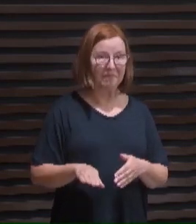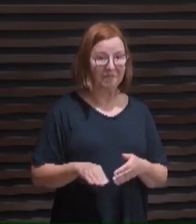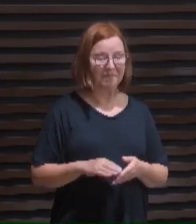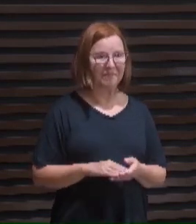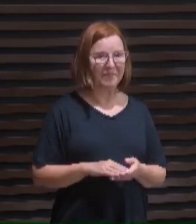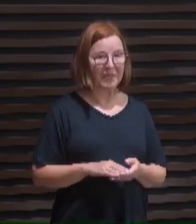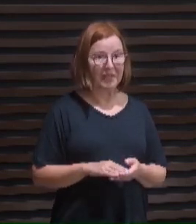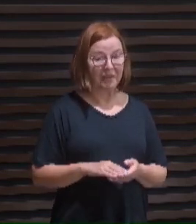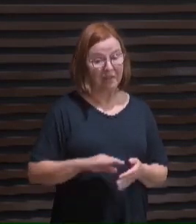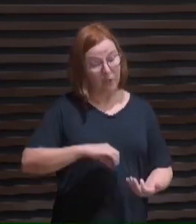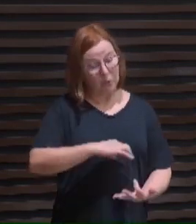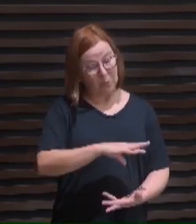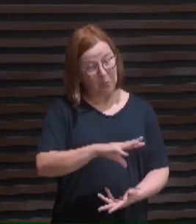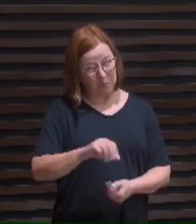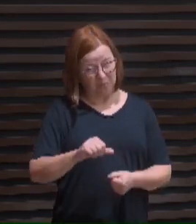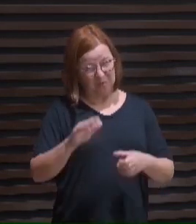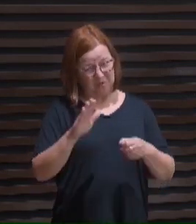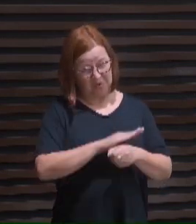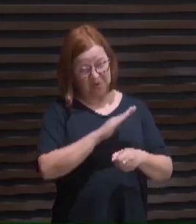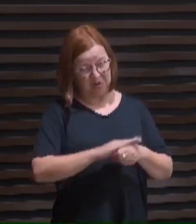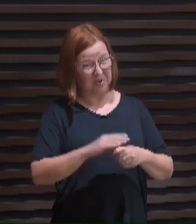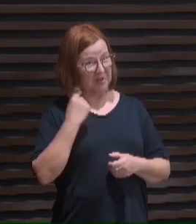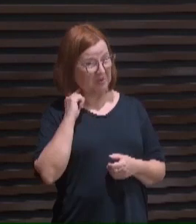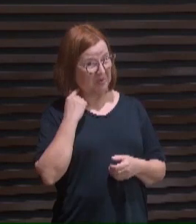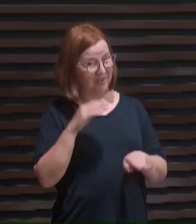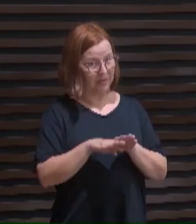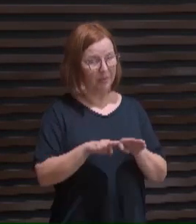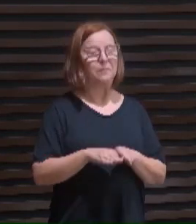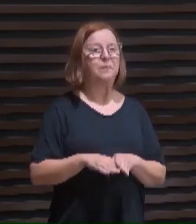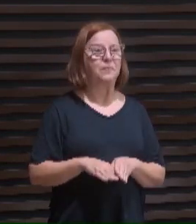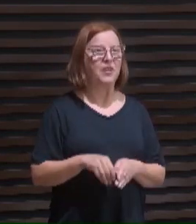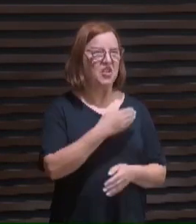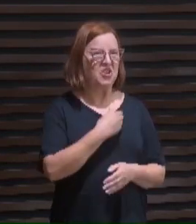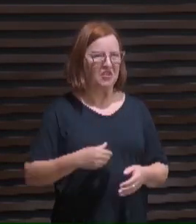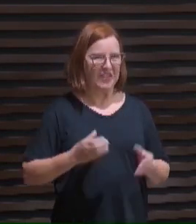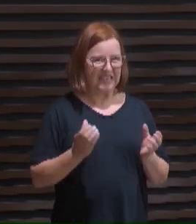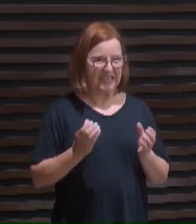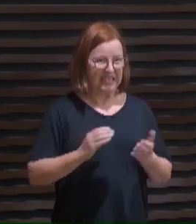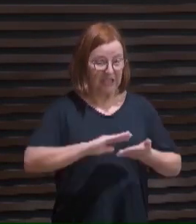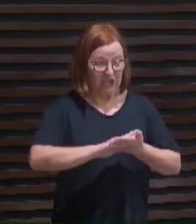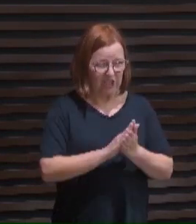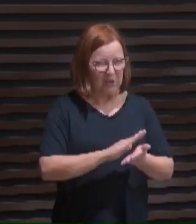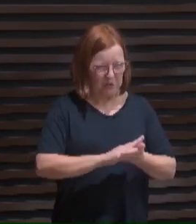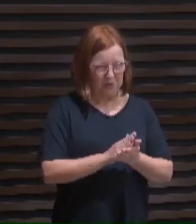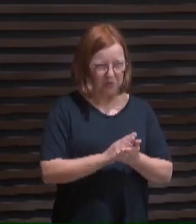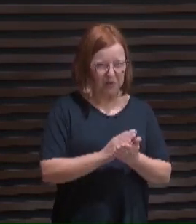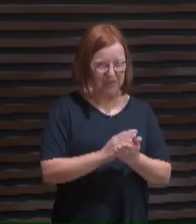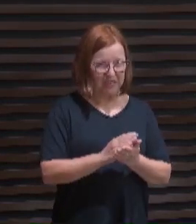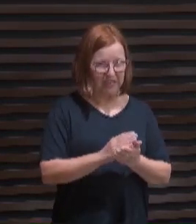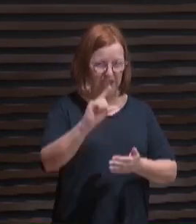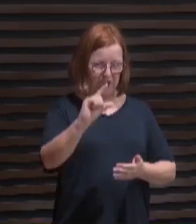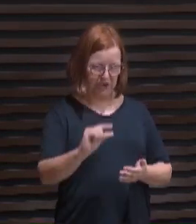terra aguenta tanta coisa assim? Então eles querem acabar com um bocado de gente. É um projeto bem